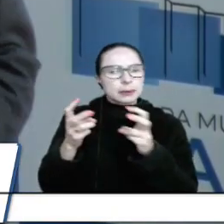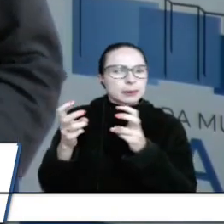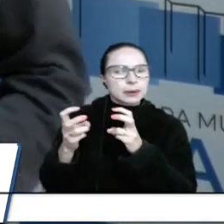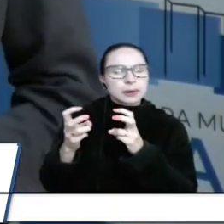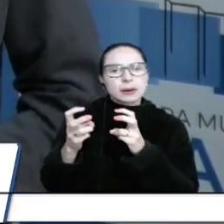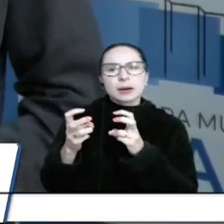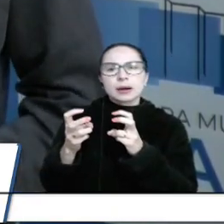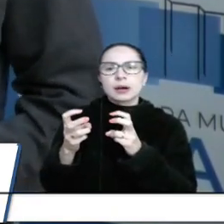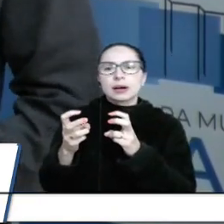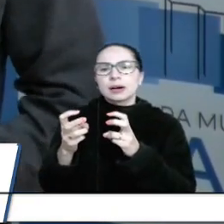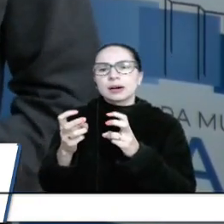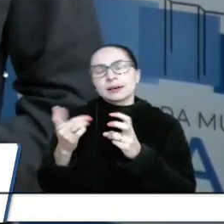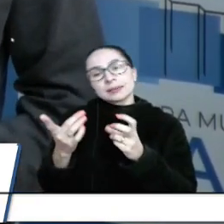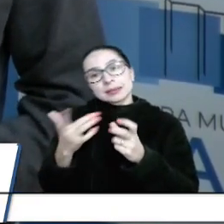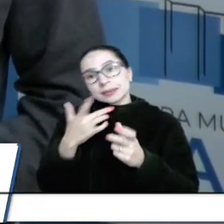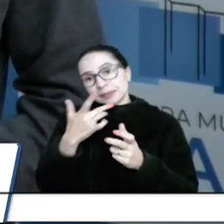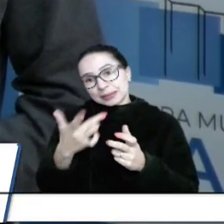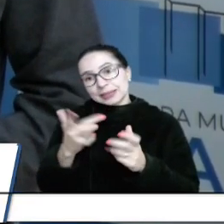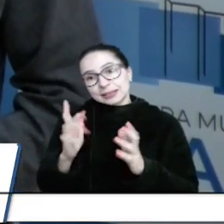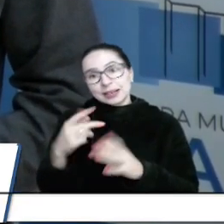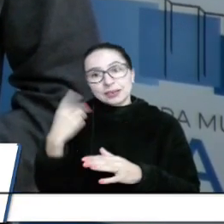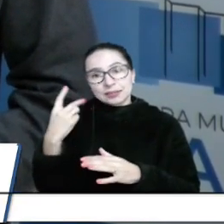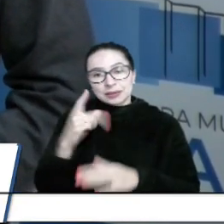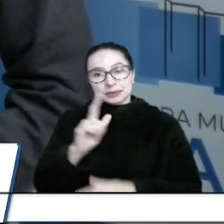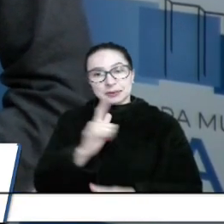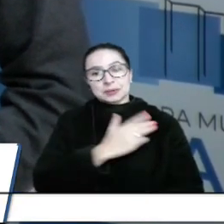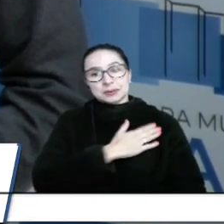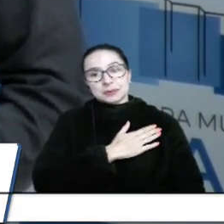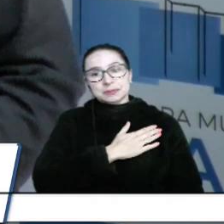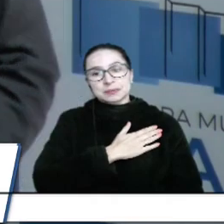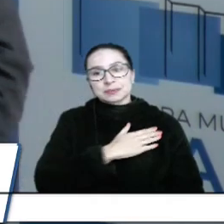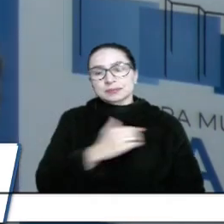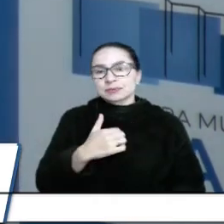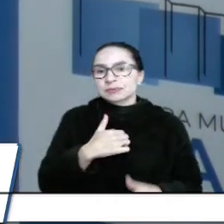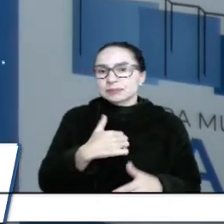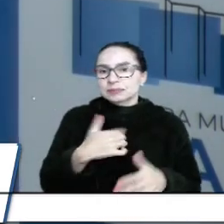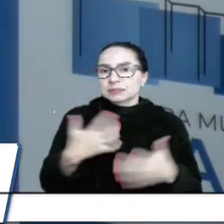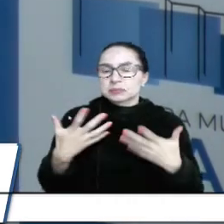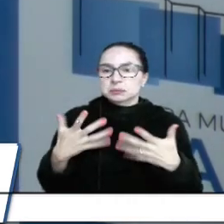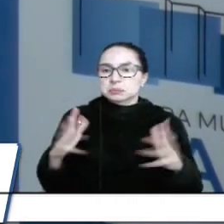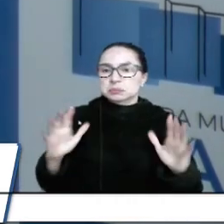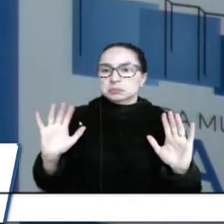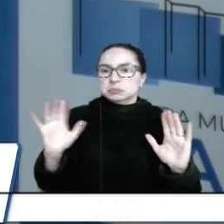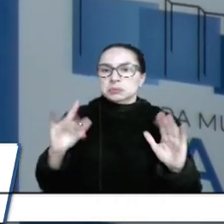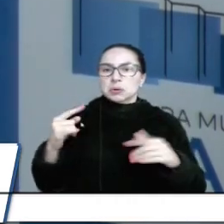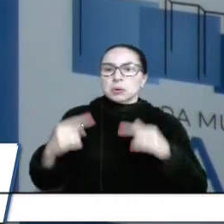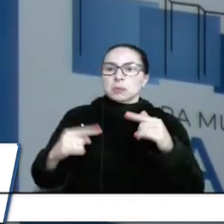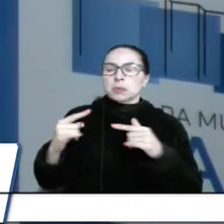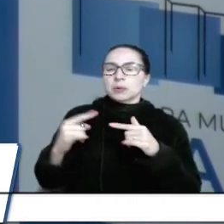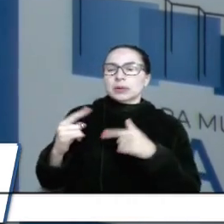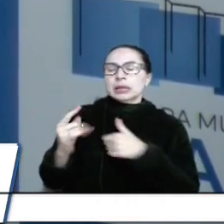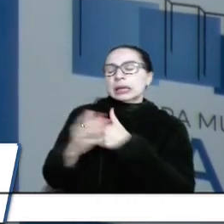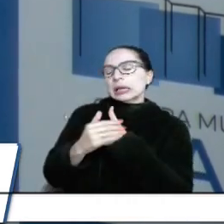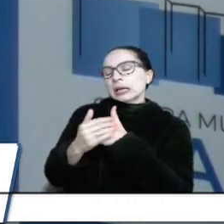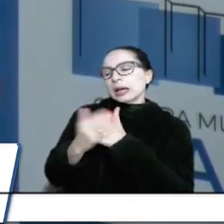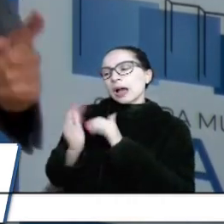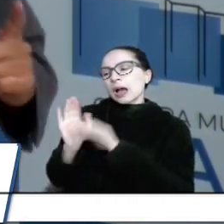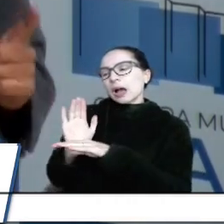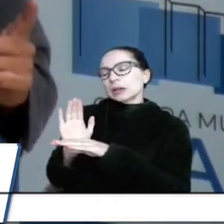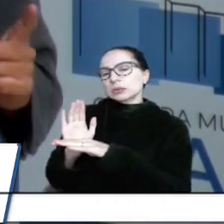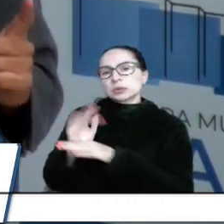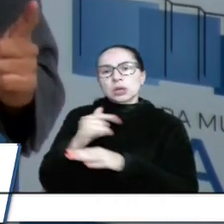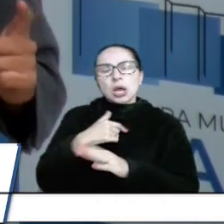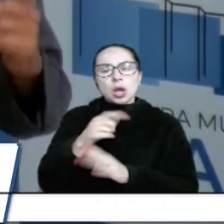aí é aquele que eu disse, viu, vereador Leandro? Eu não tenho nenhum político de estimação, eu não defendo